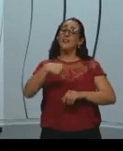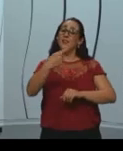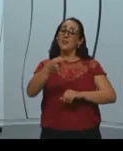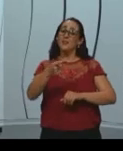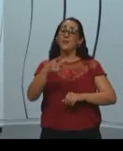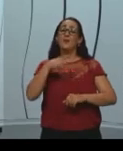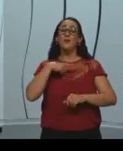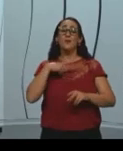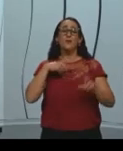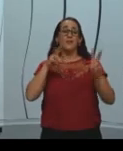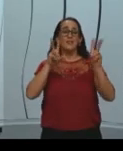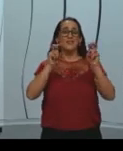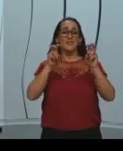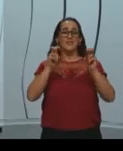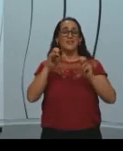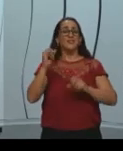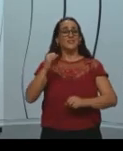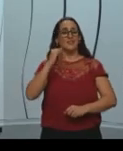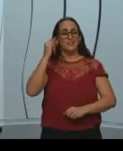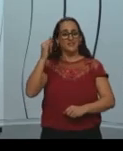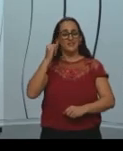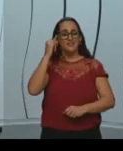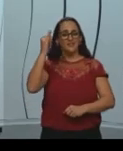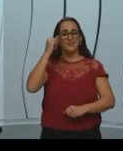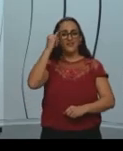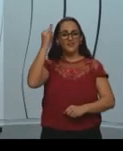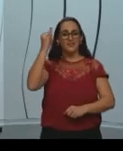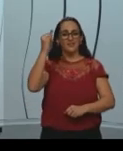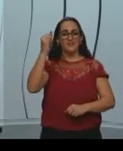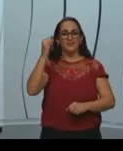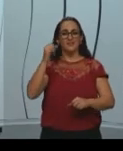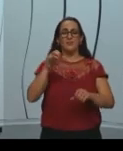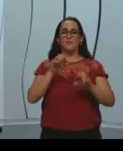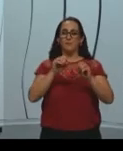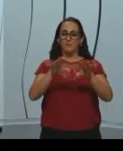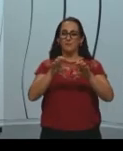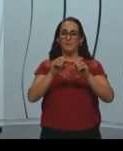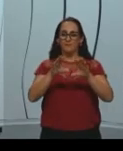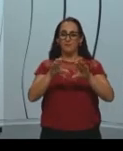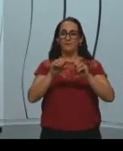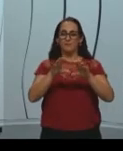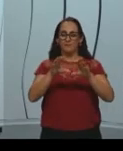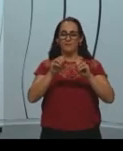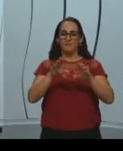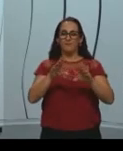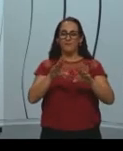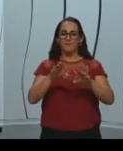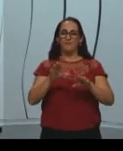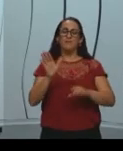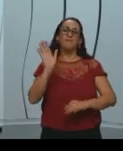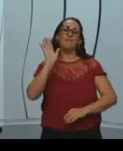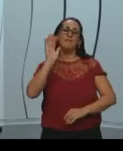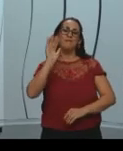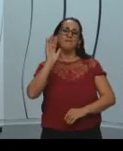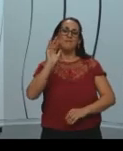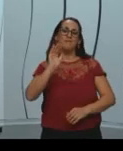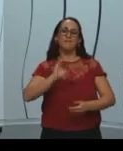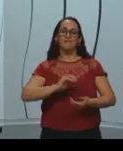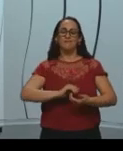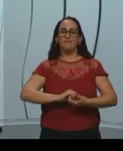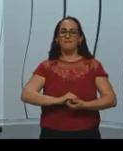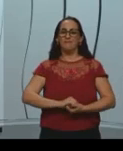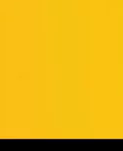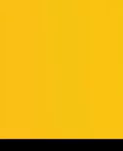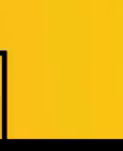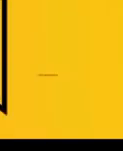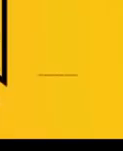temas interessantes, né, para tratar, inclusive dentro do que a gente falou hoje. Até lá!